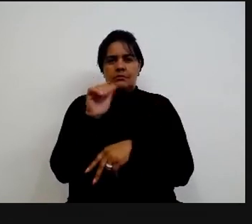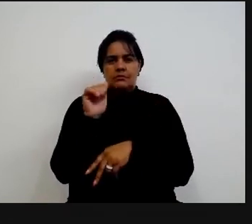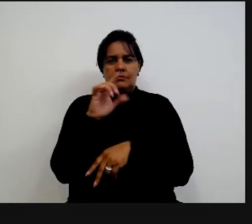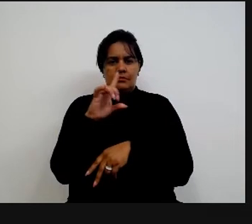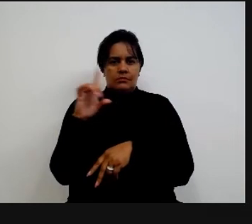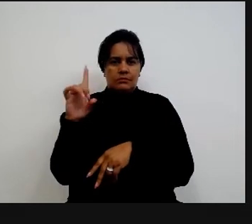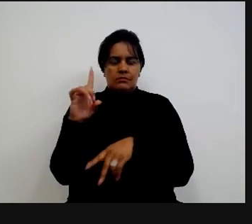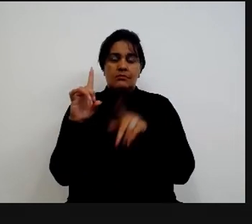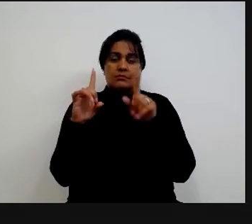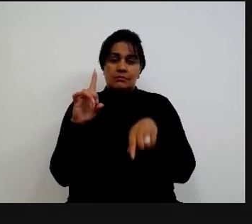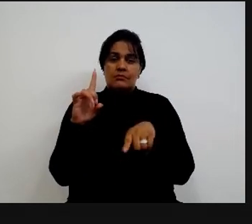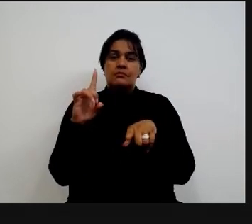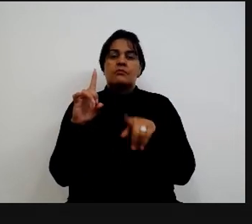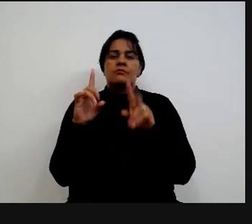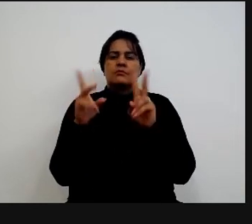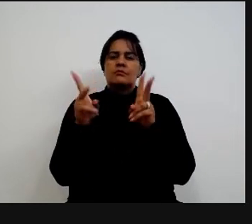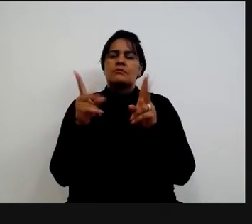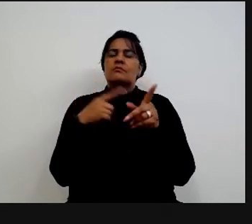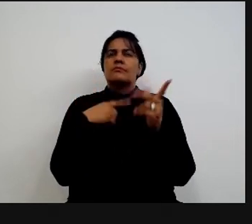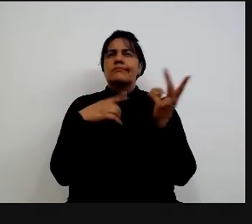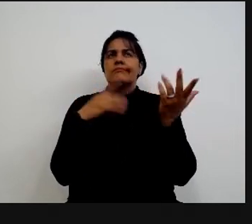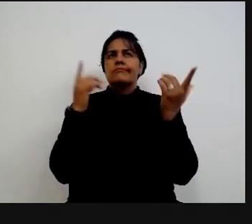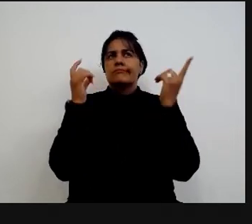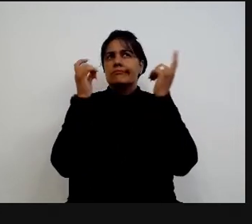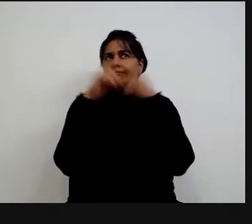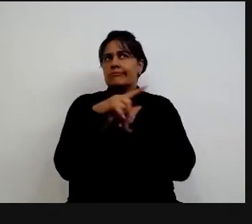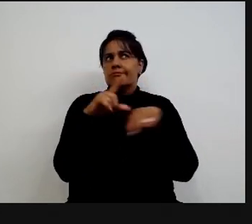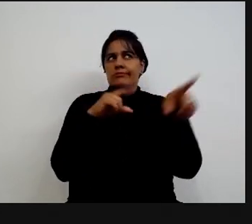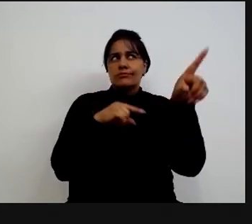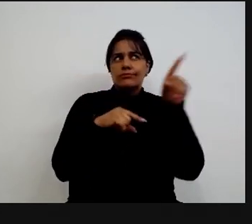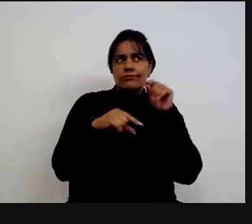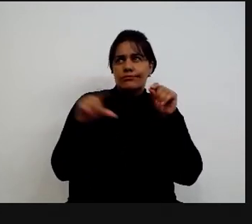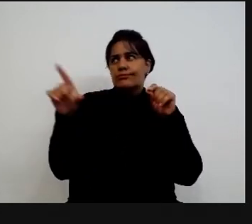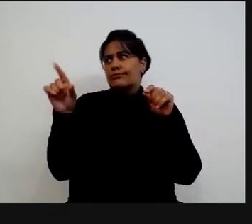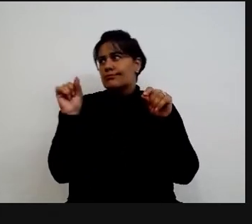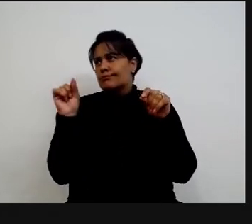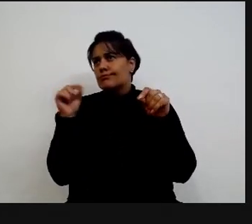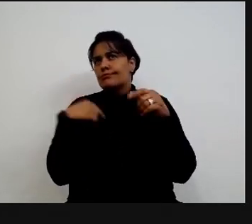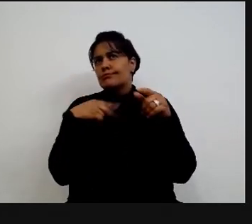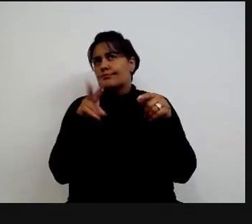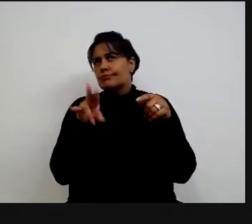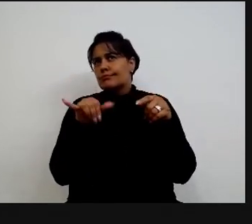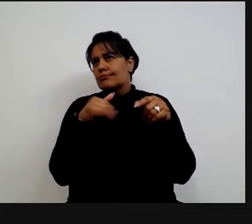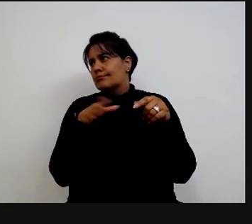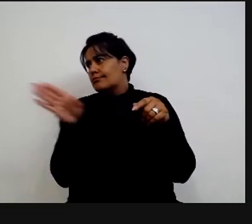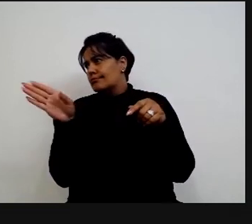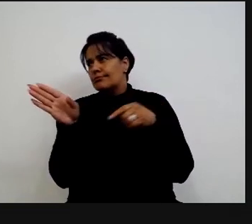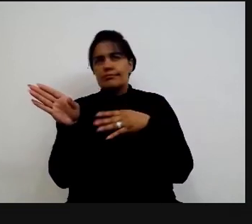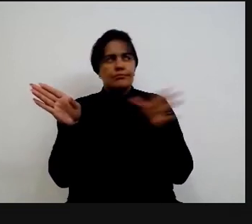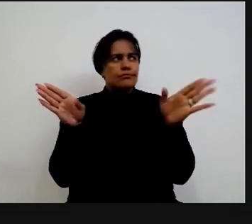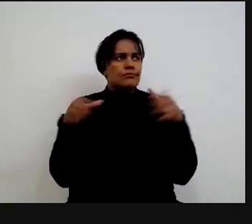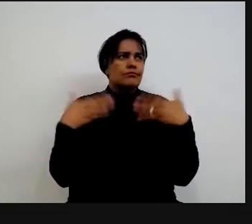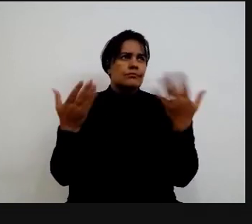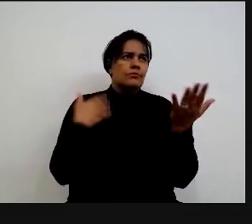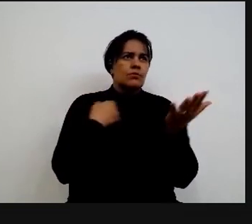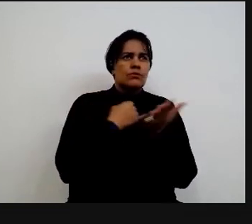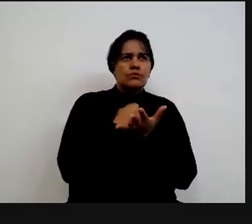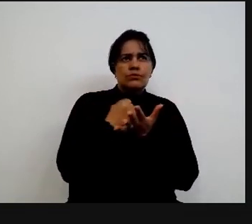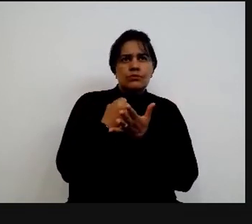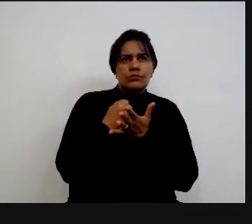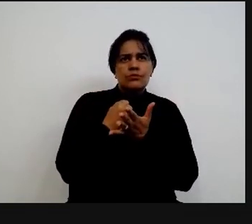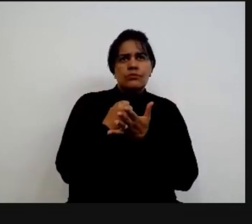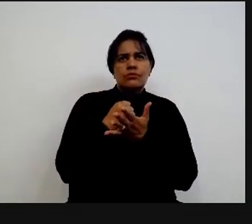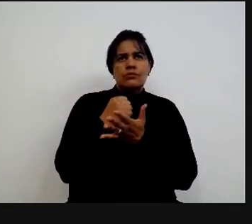um dilema assim, de escolha, né? Olha, eu vou para cá, vou para lá, eu contrato o